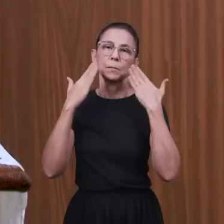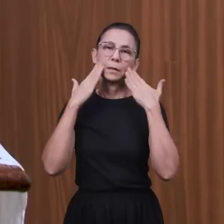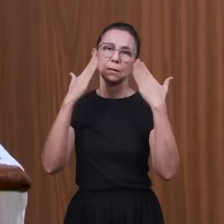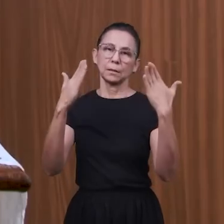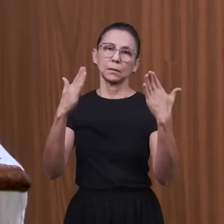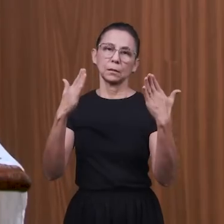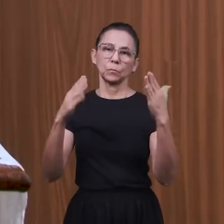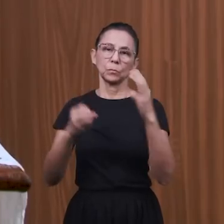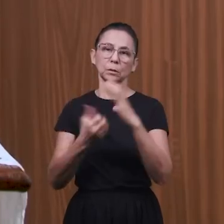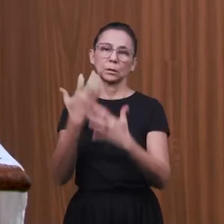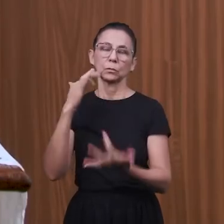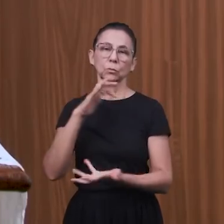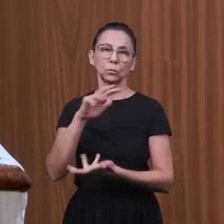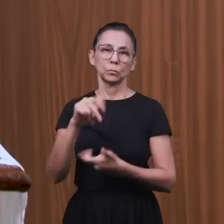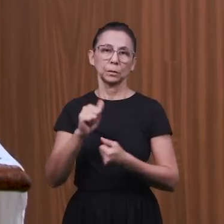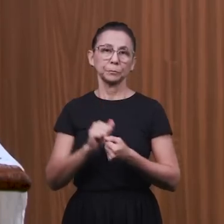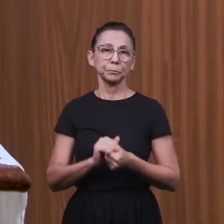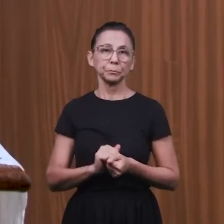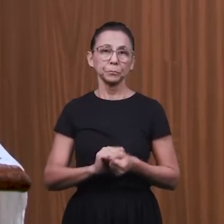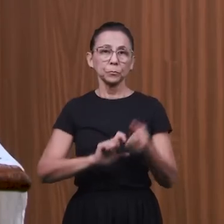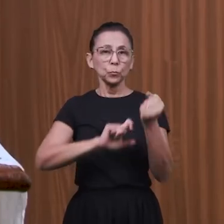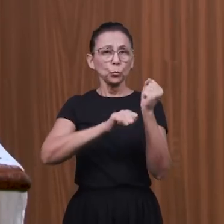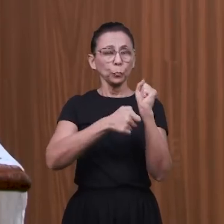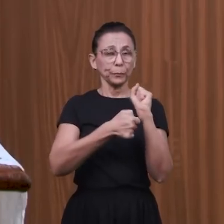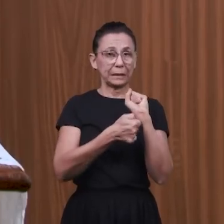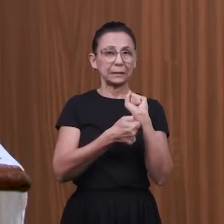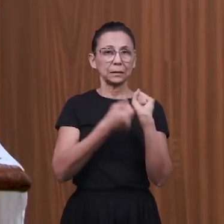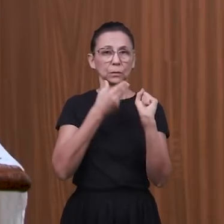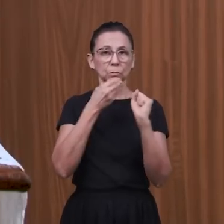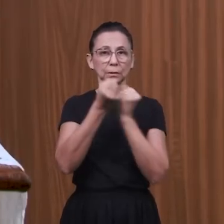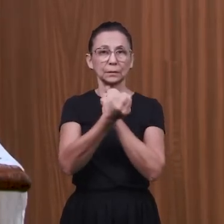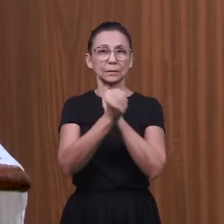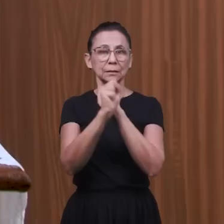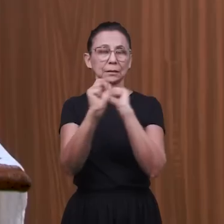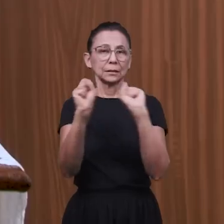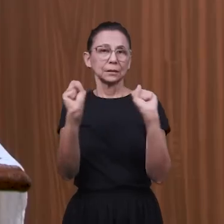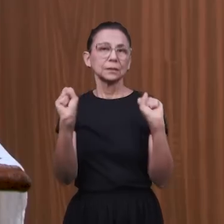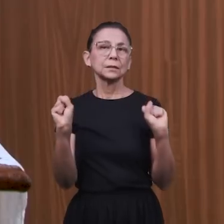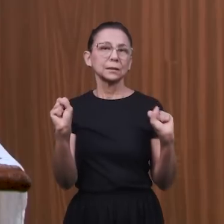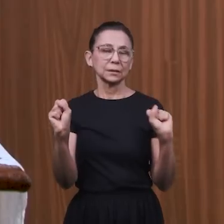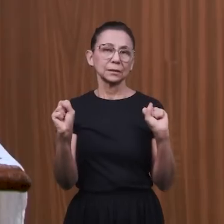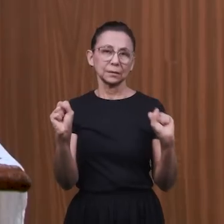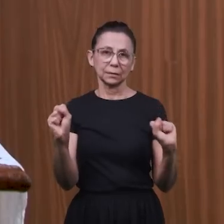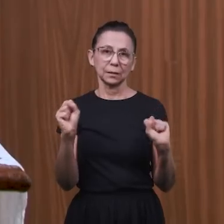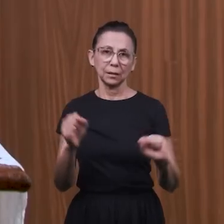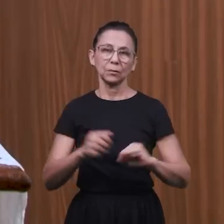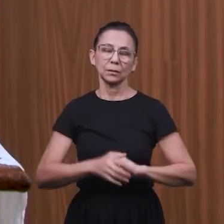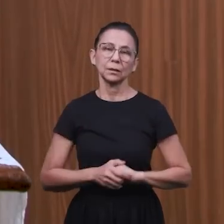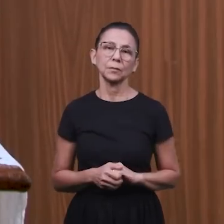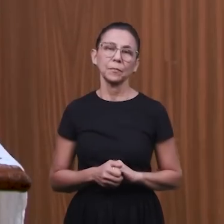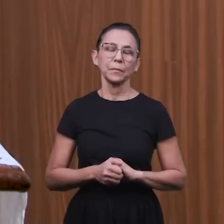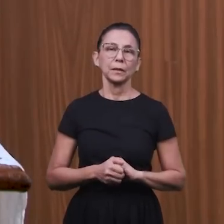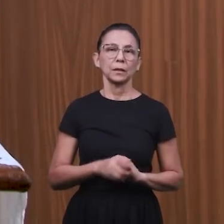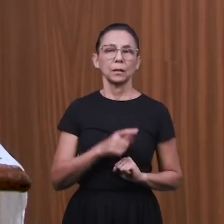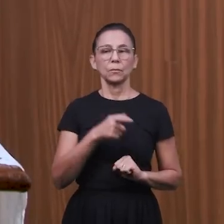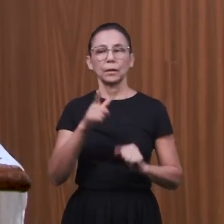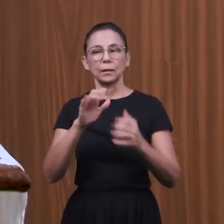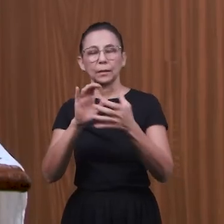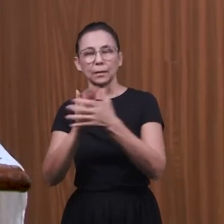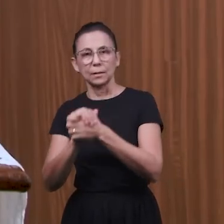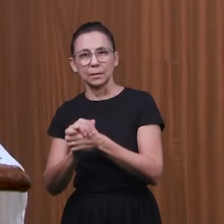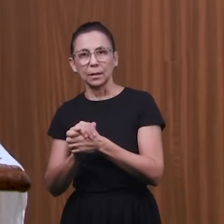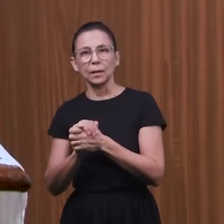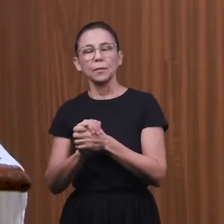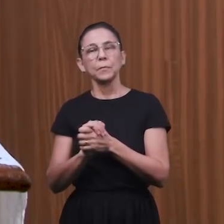Testamento. O enigma de Sansão, por exemplo, depois, não é? Quando ele vai desposar uma mulher e vai com seus pais para um